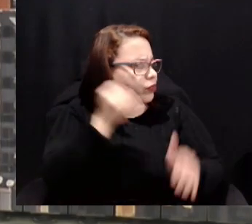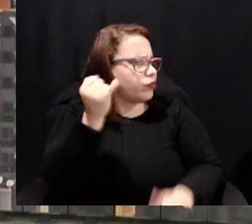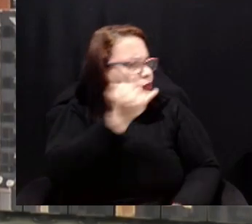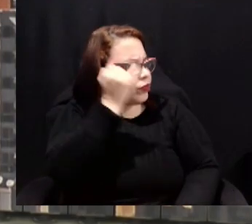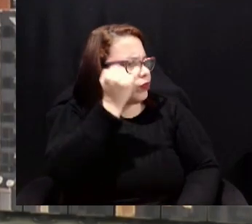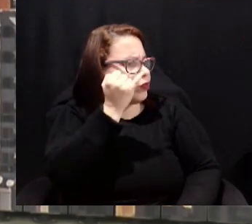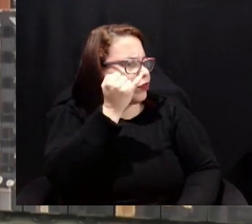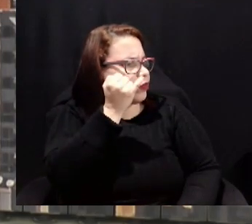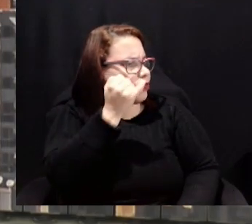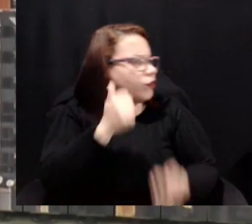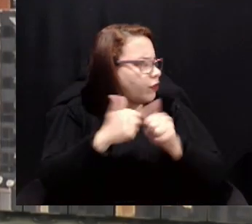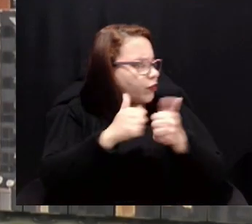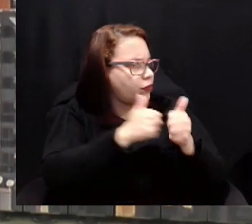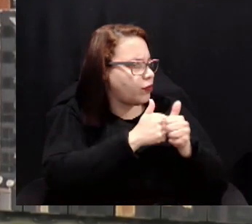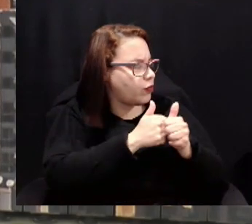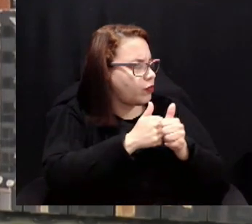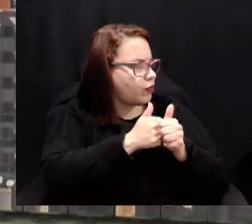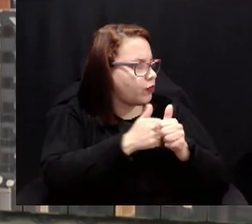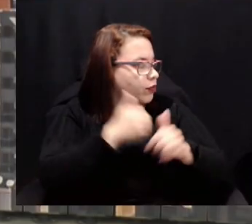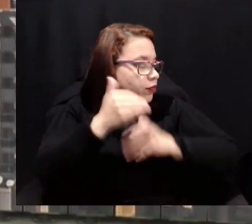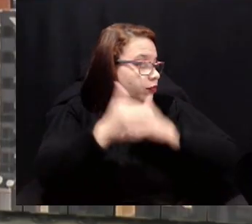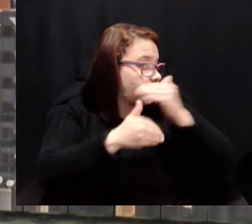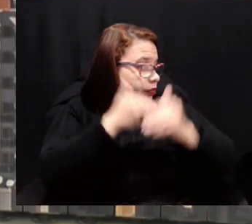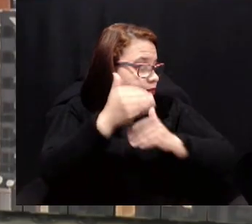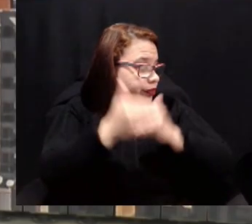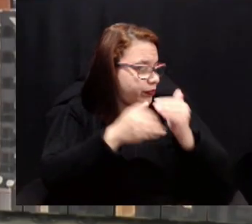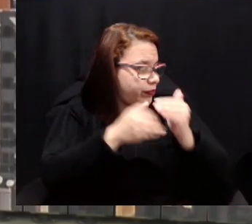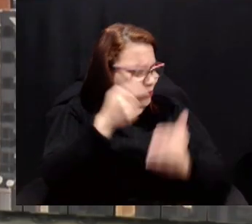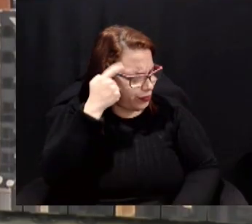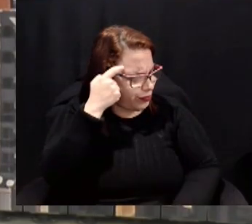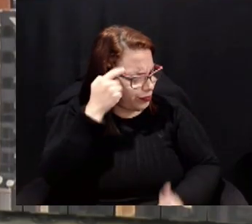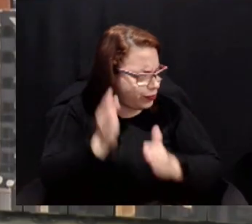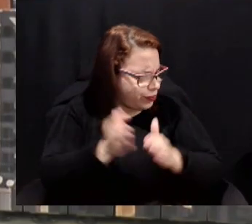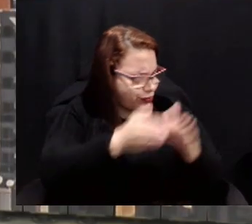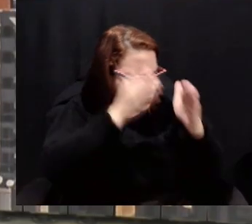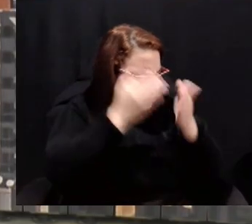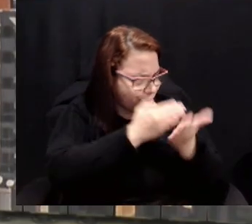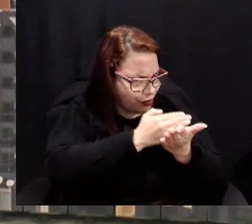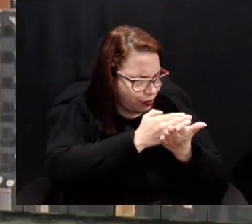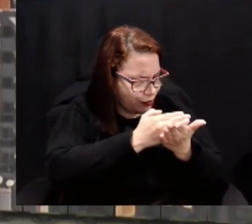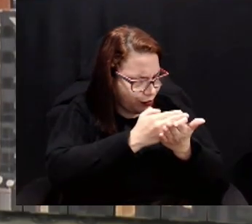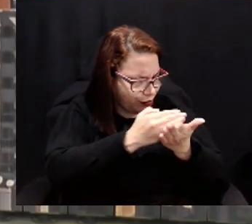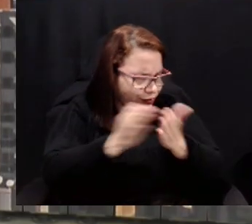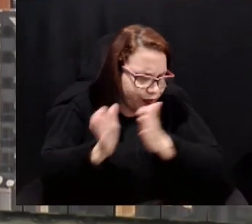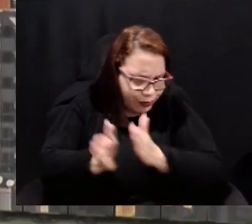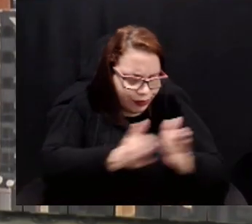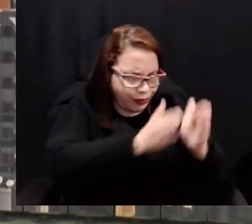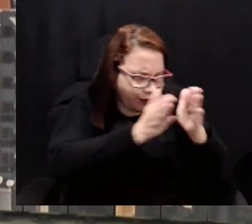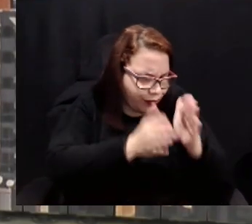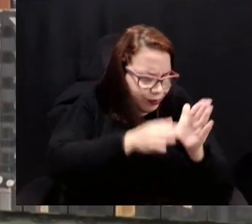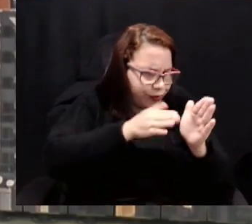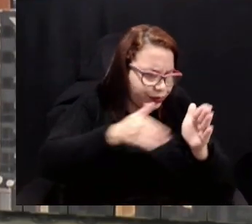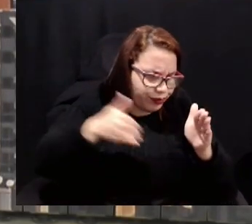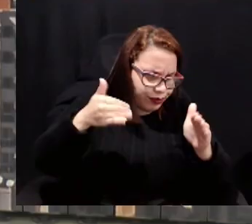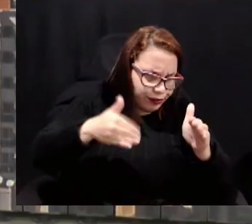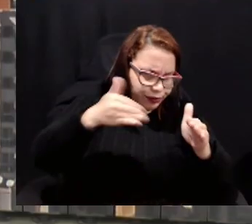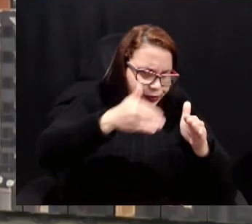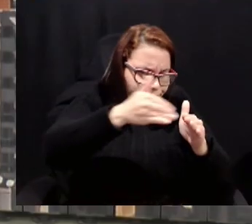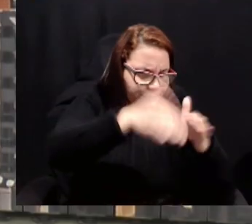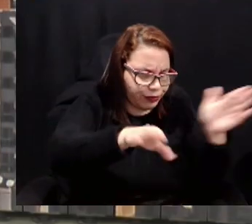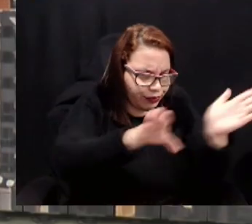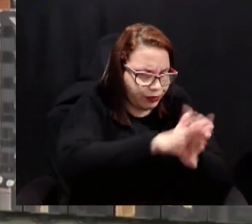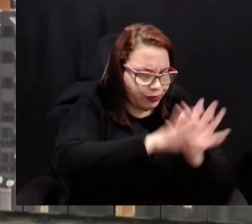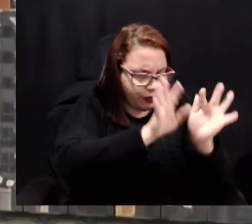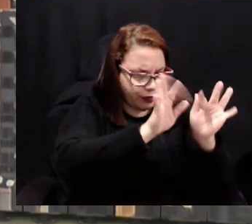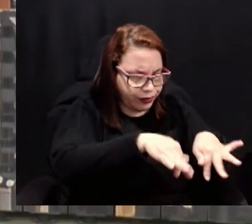processo, é importante essa questão de análise do ciclo de vida, né? Pensar o produto desde a sua produção e todo o seu caminho